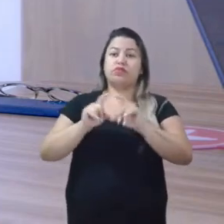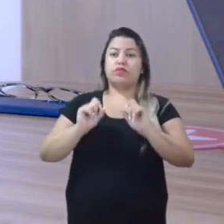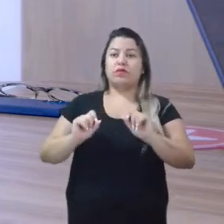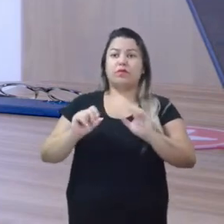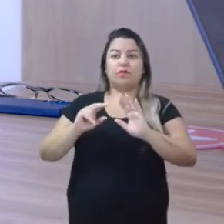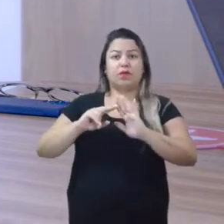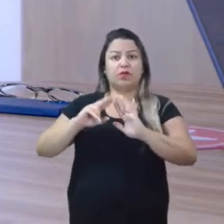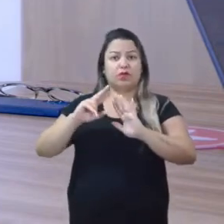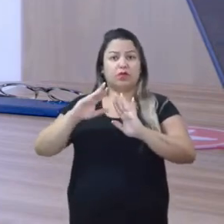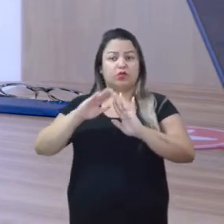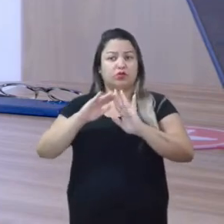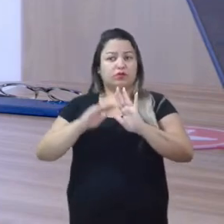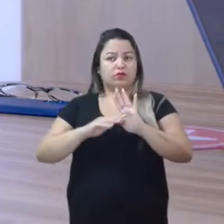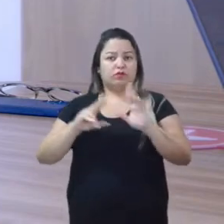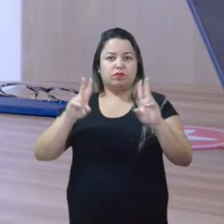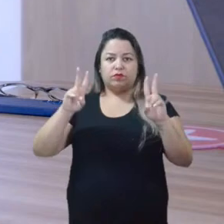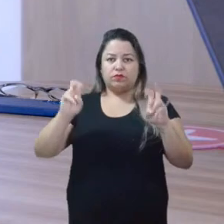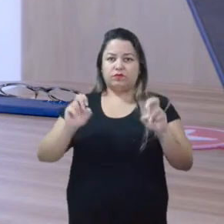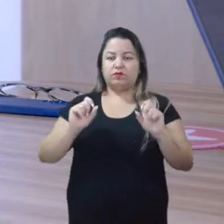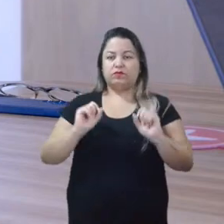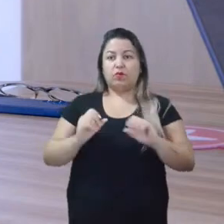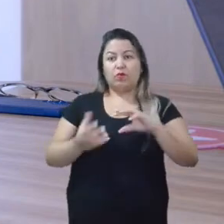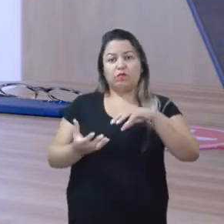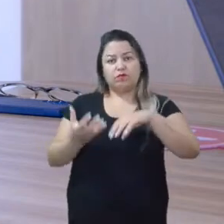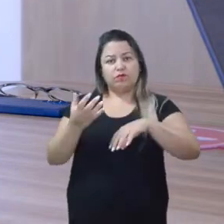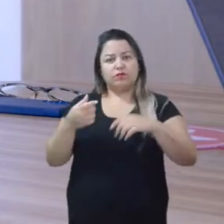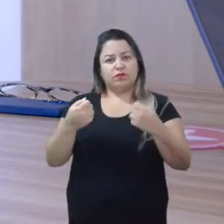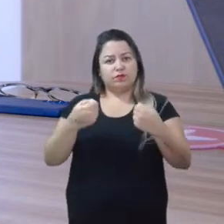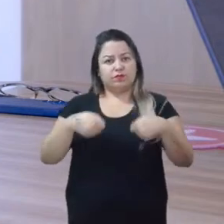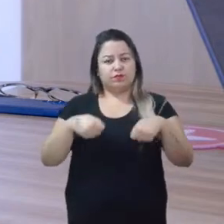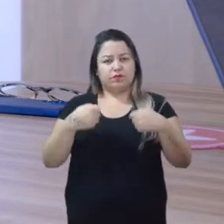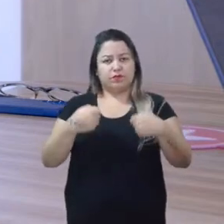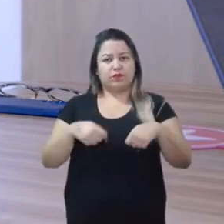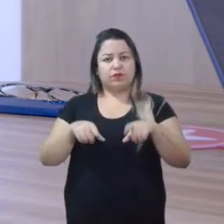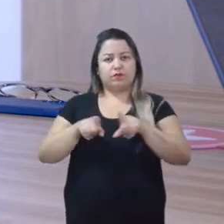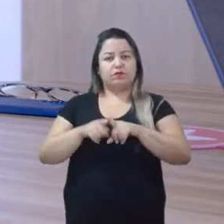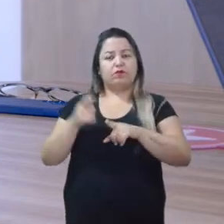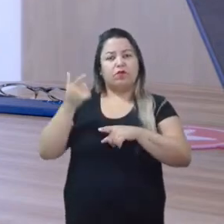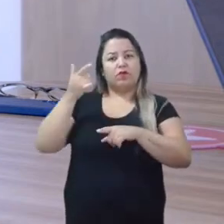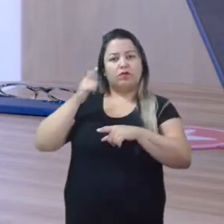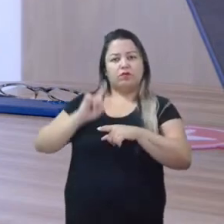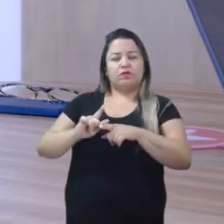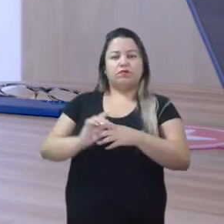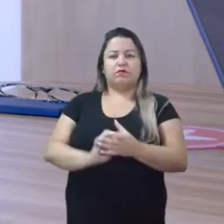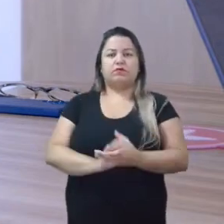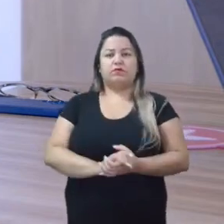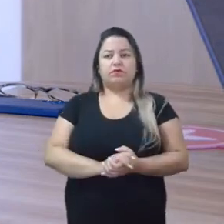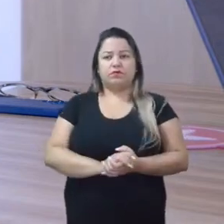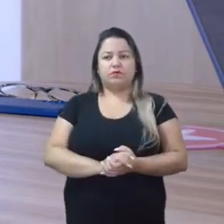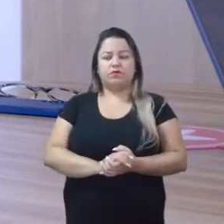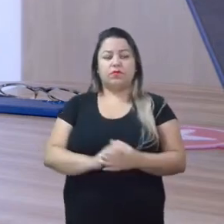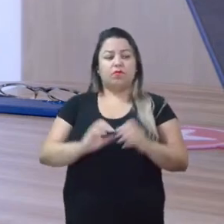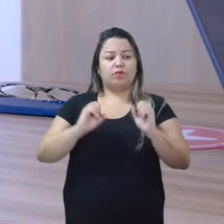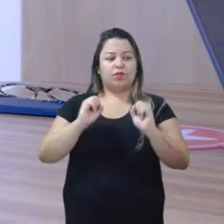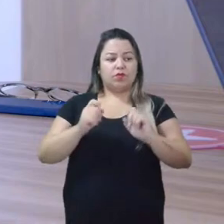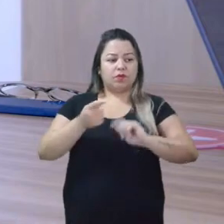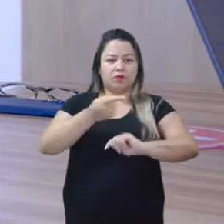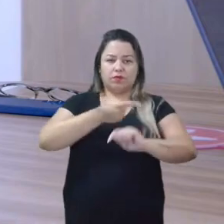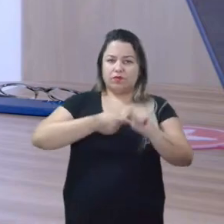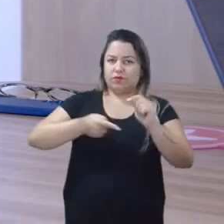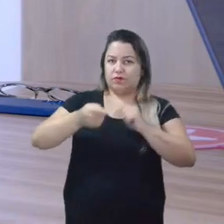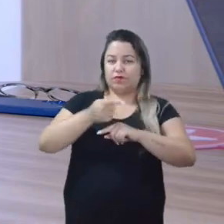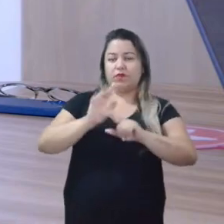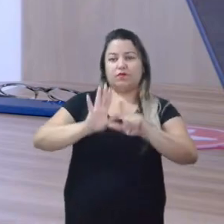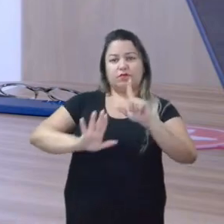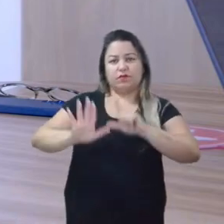assunto. Então o Congresso precisa avançar, precisa superar, né, essa influência do poder econômico das plataformas, que é muito